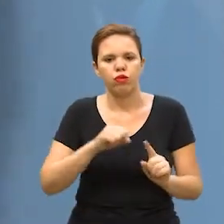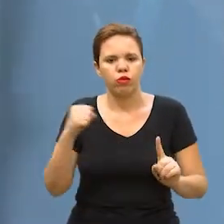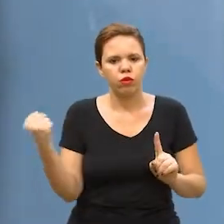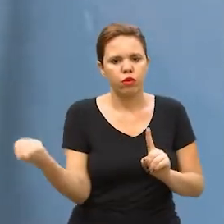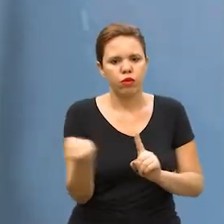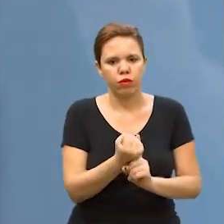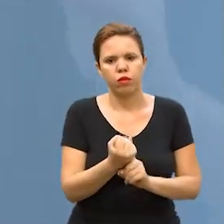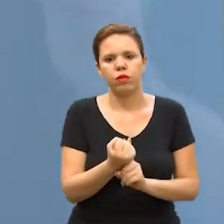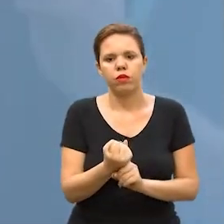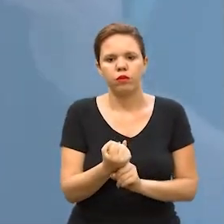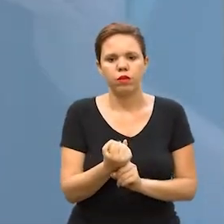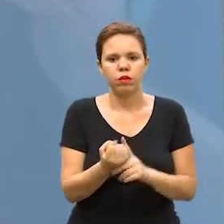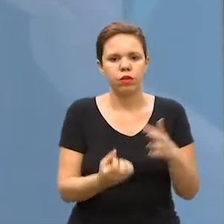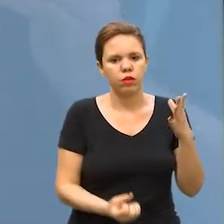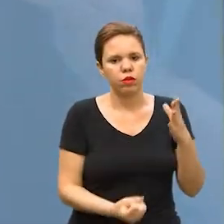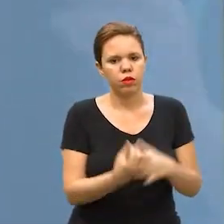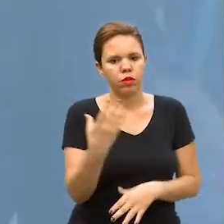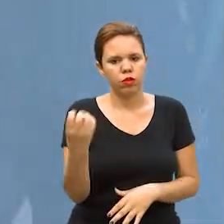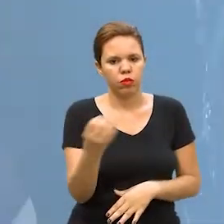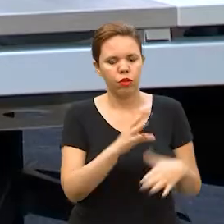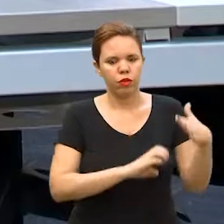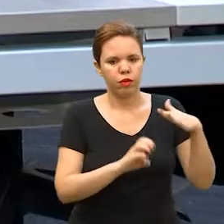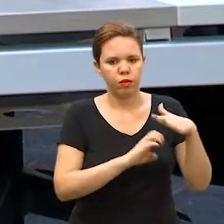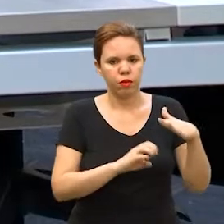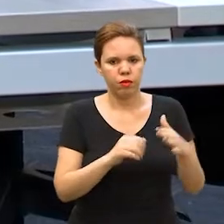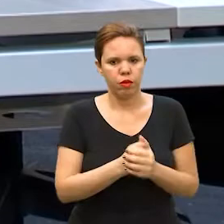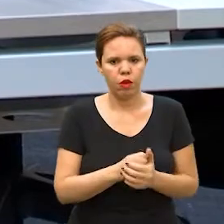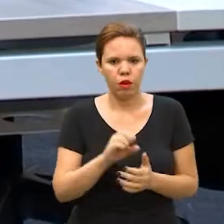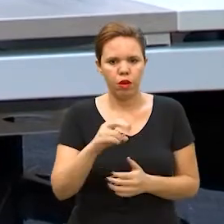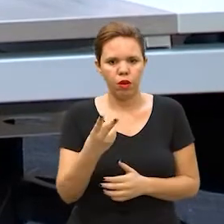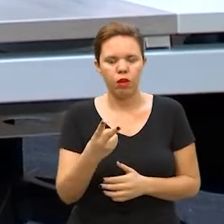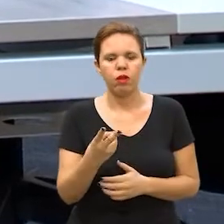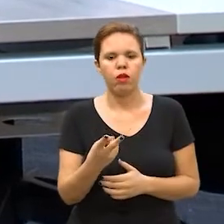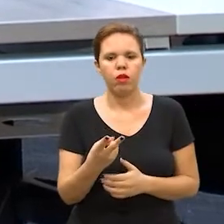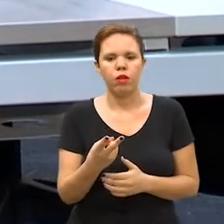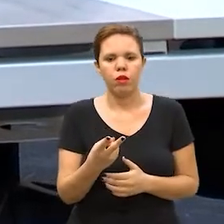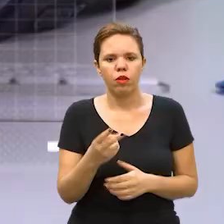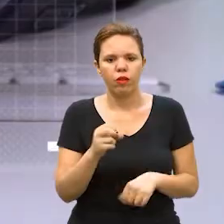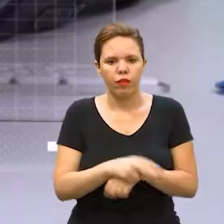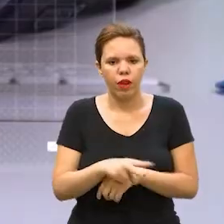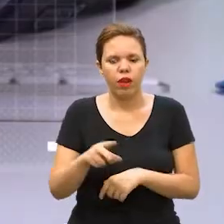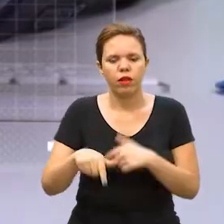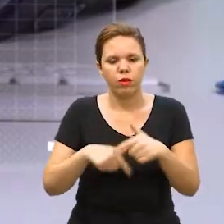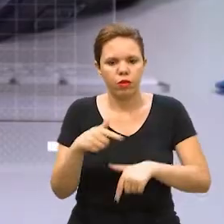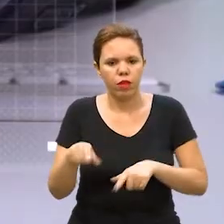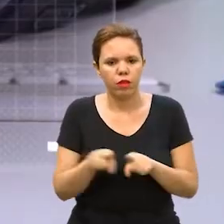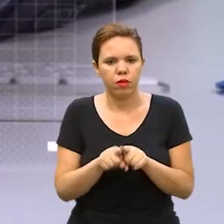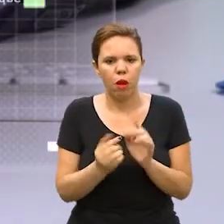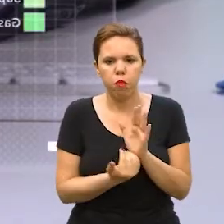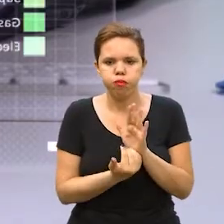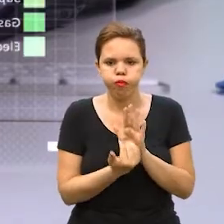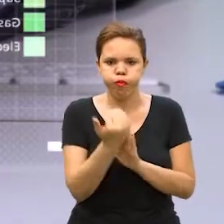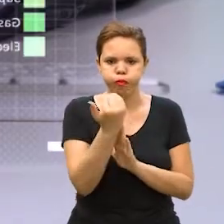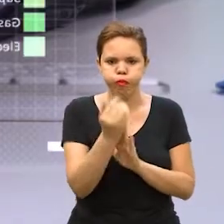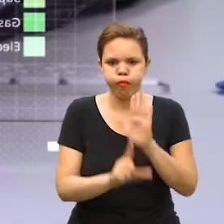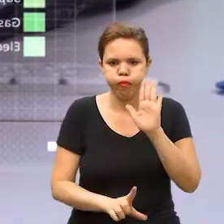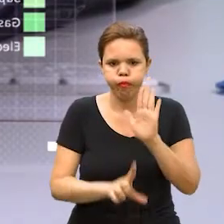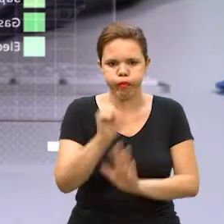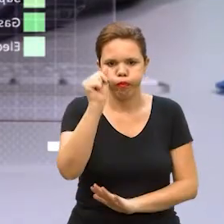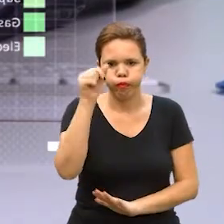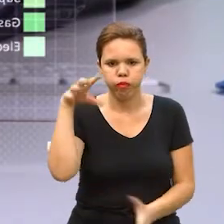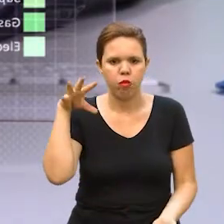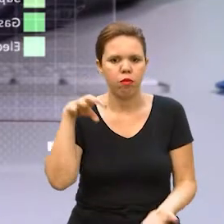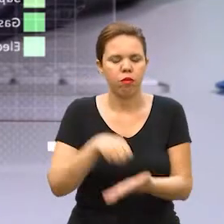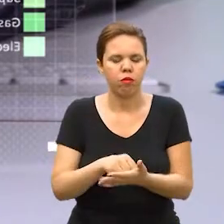sociedade, seja pela criação de novas empresas ou pela geração de empregos. O salto de faturamento foi o cadastro